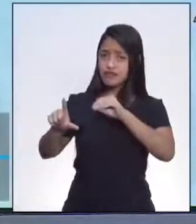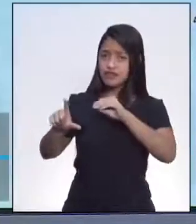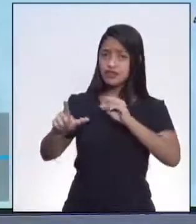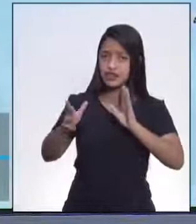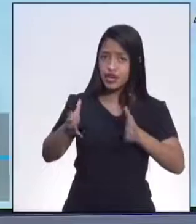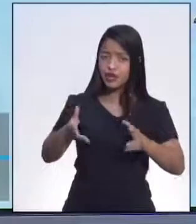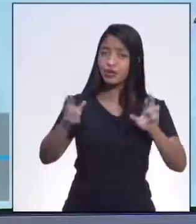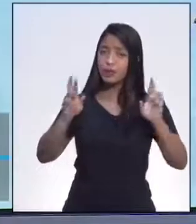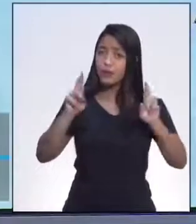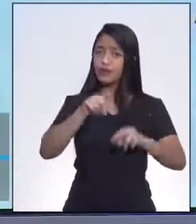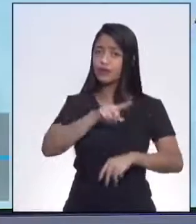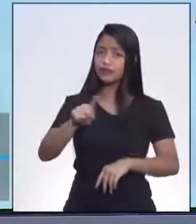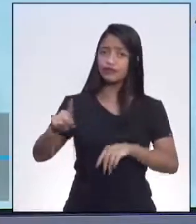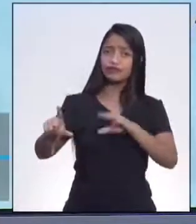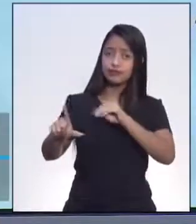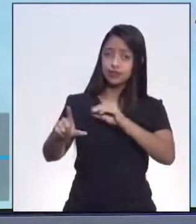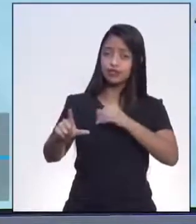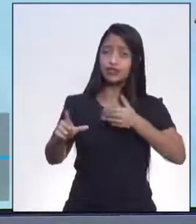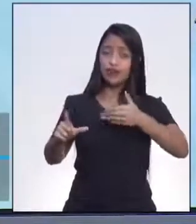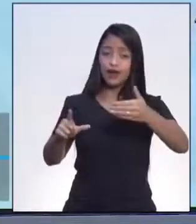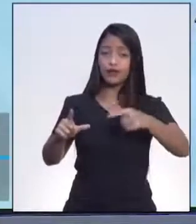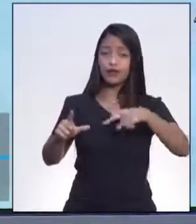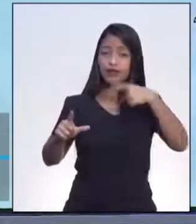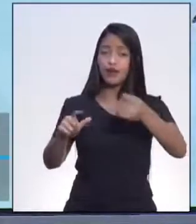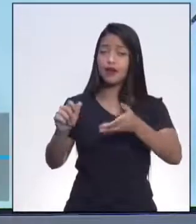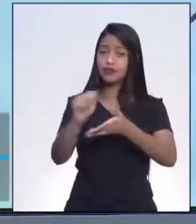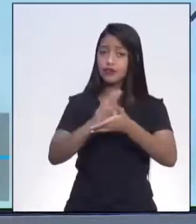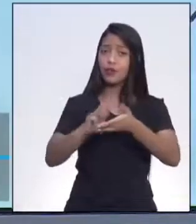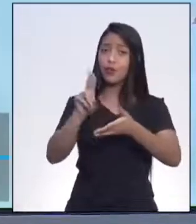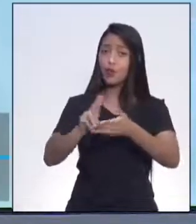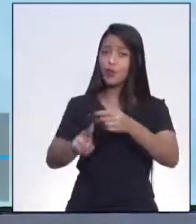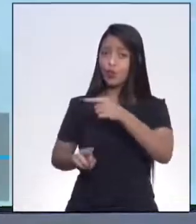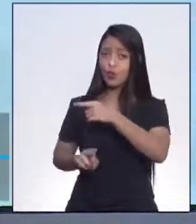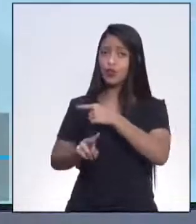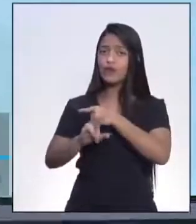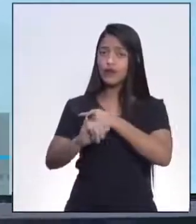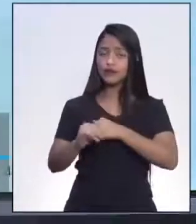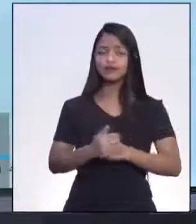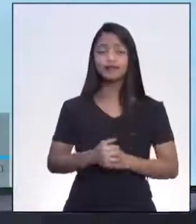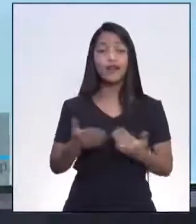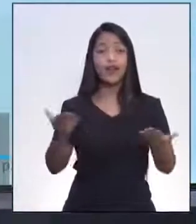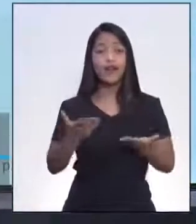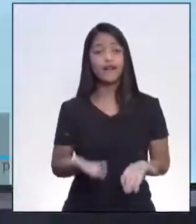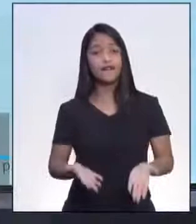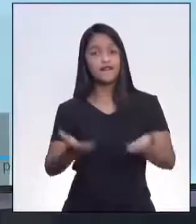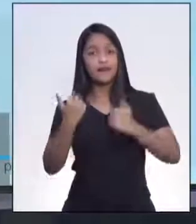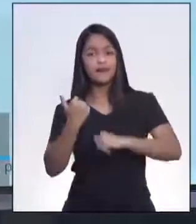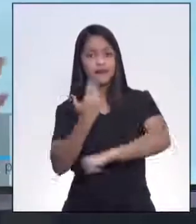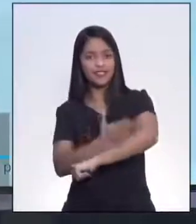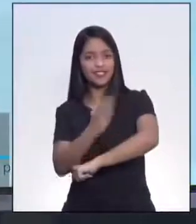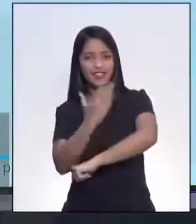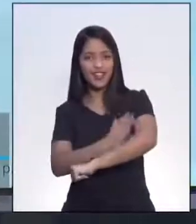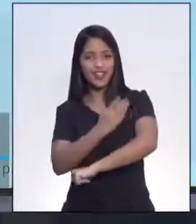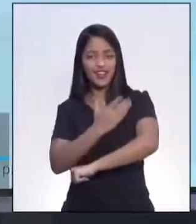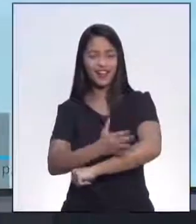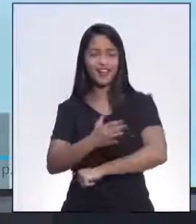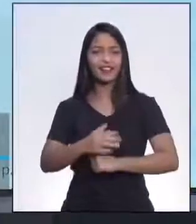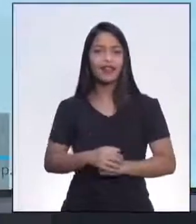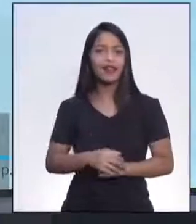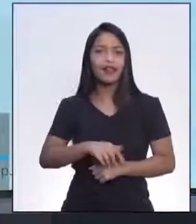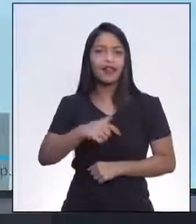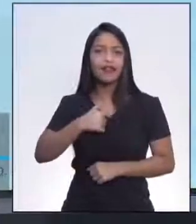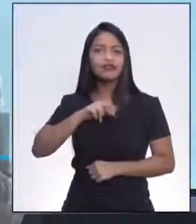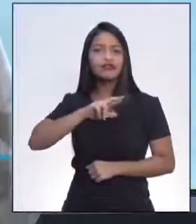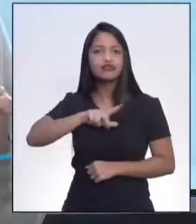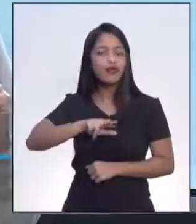que sim, que nós vamos usar nos próximos exercícios, tá? Agora, let's practice, vamos praticar, porque eu acho que não é só a gente